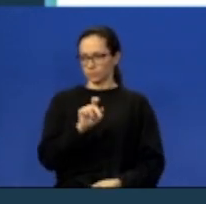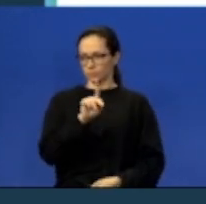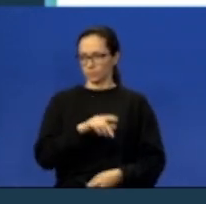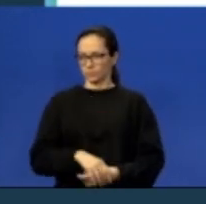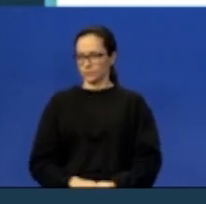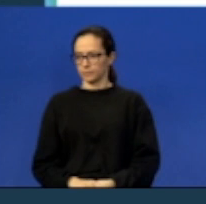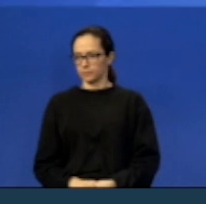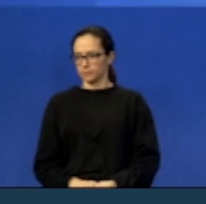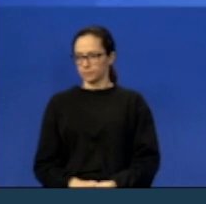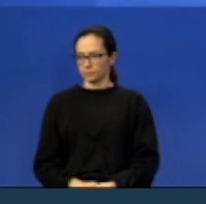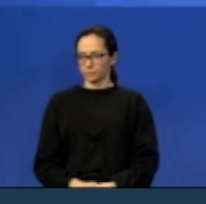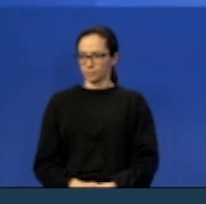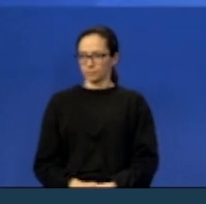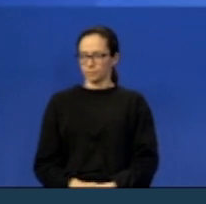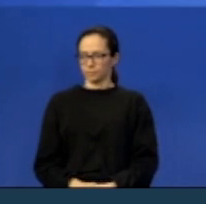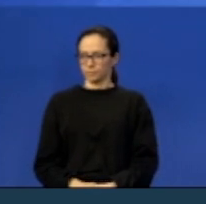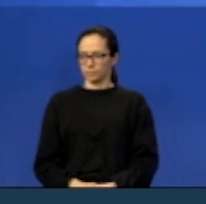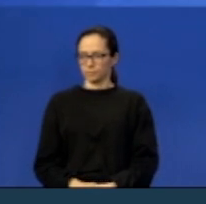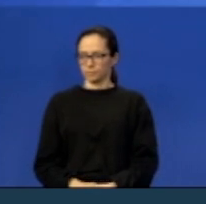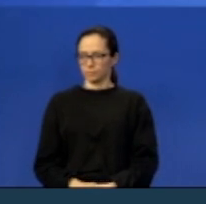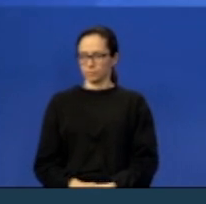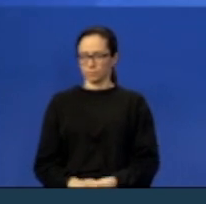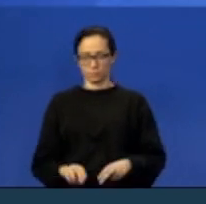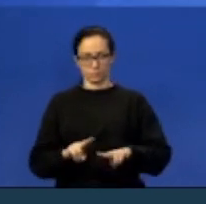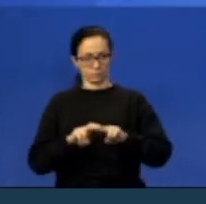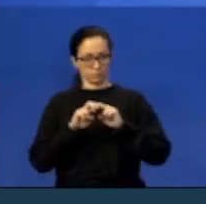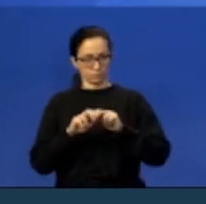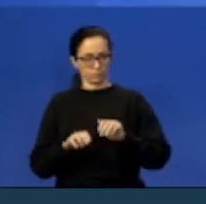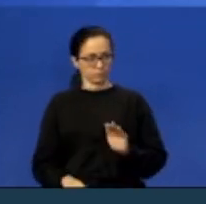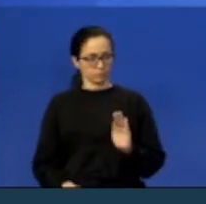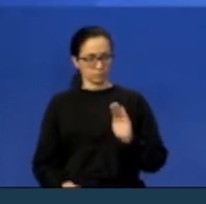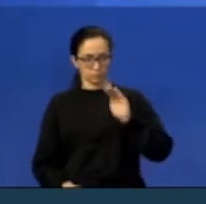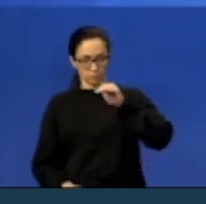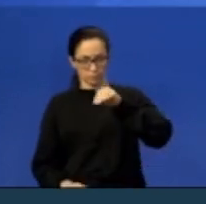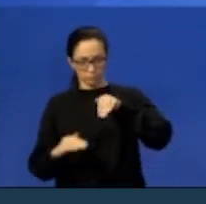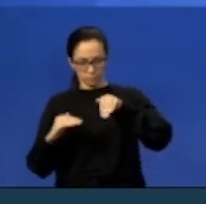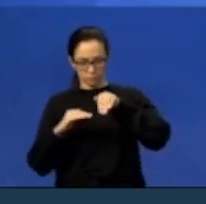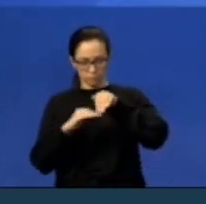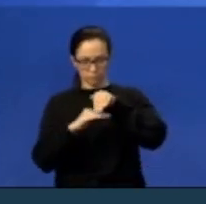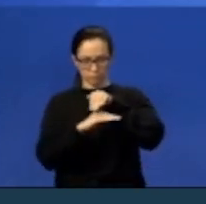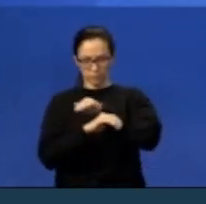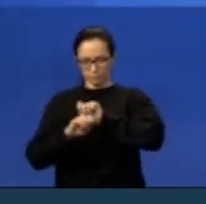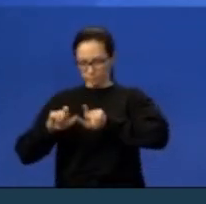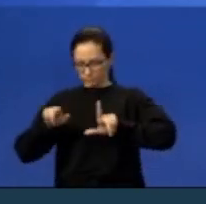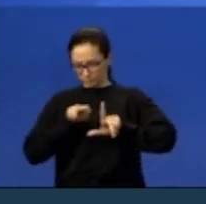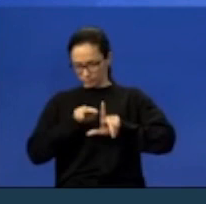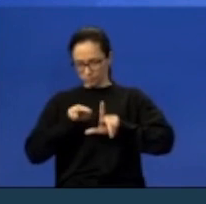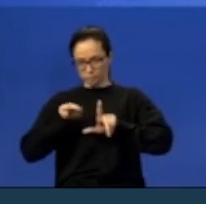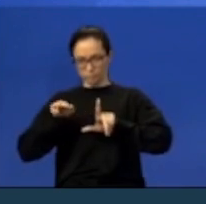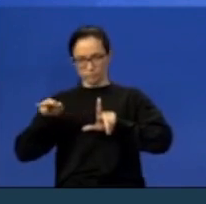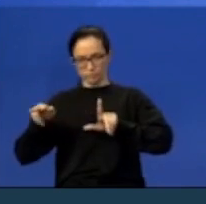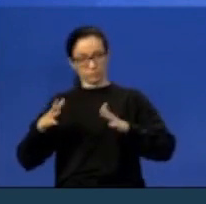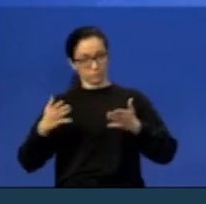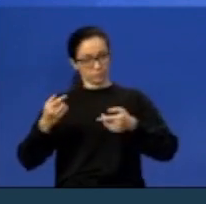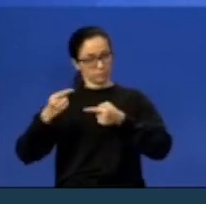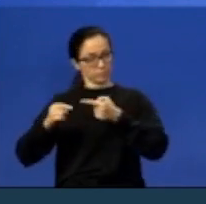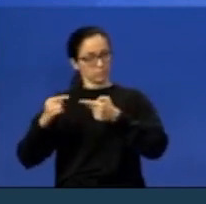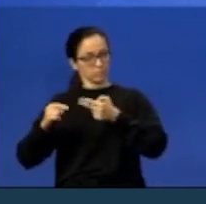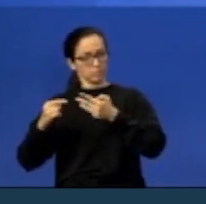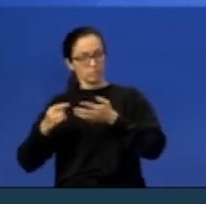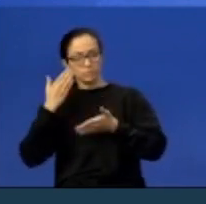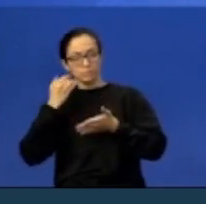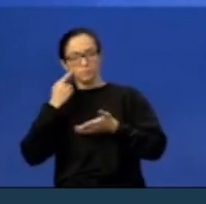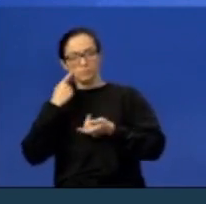mieloma múltiplo. Então, a tomografia computadorizada é um método que ele é bastante